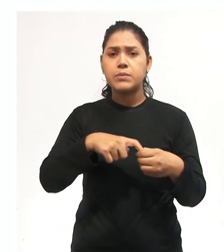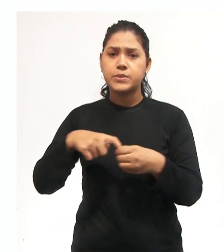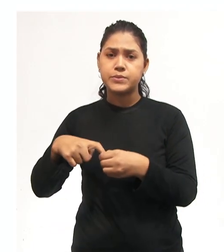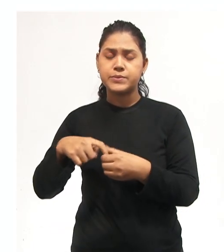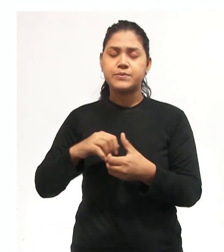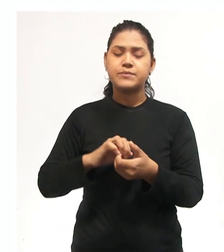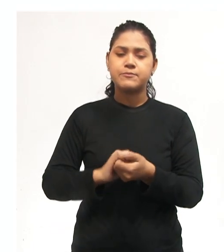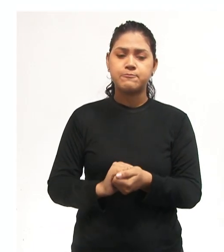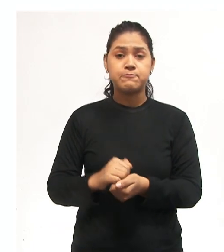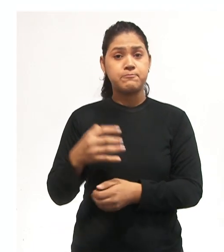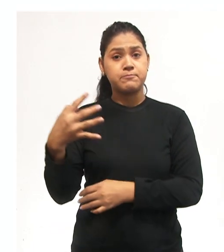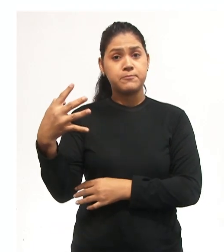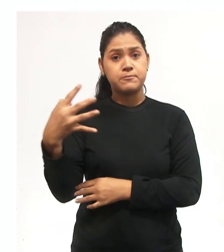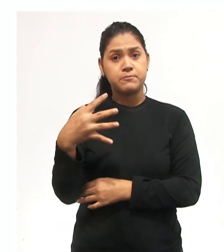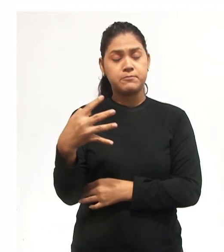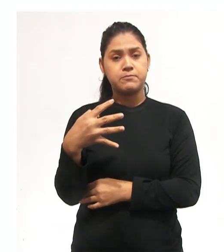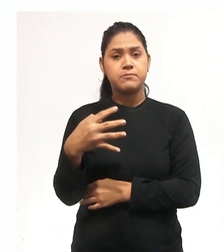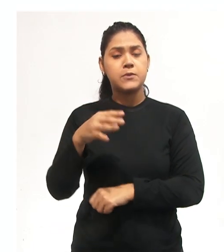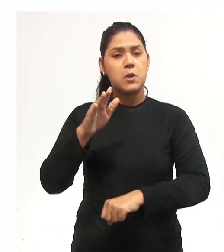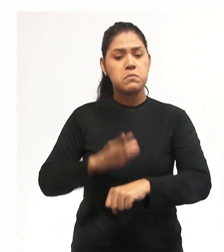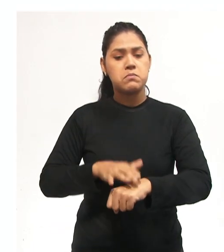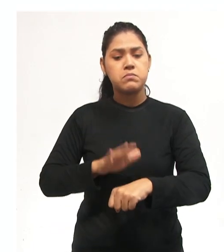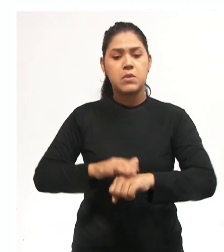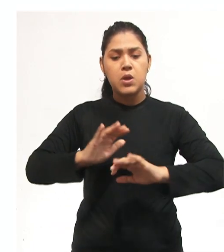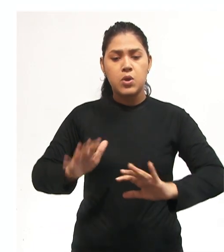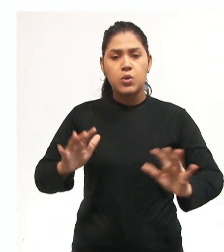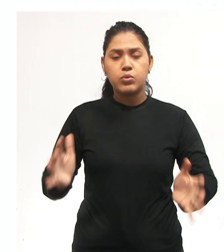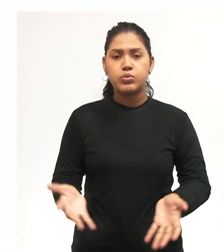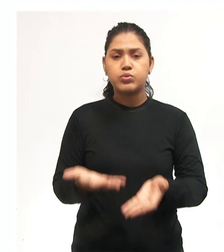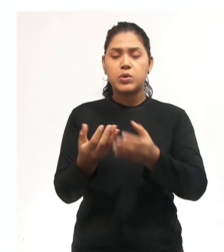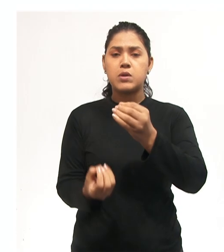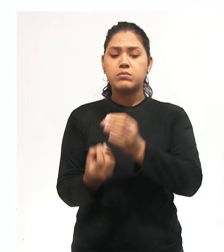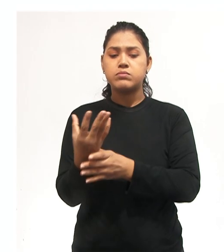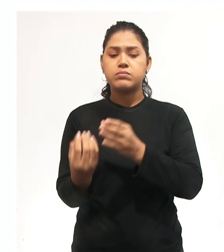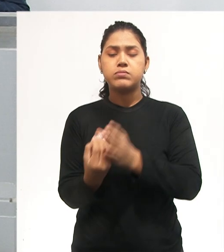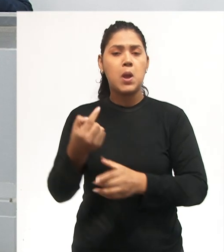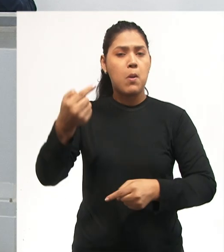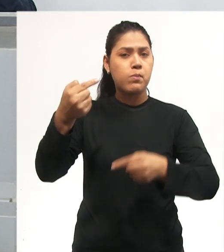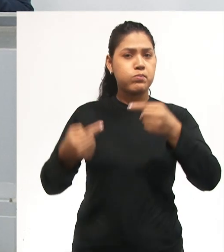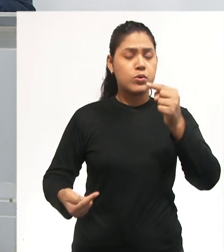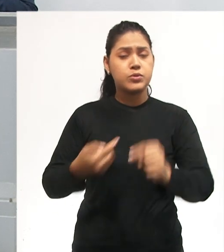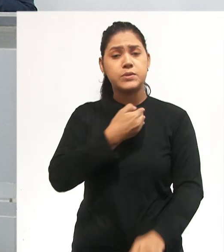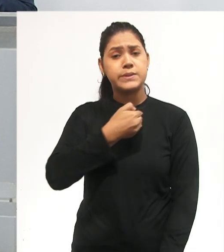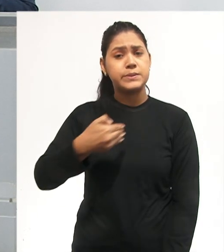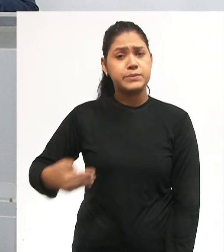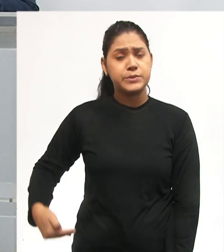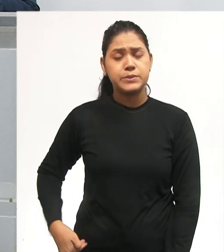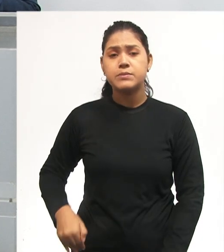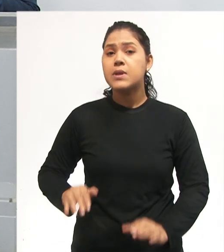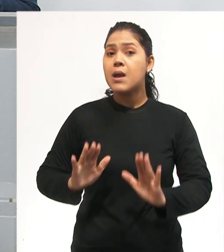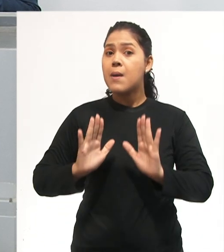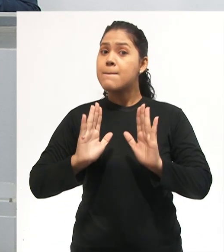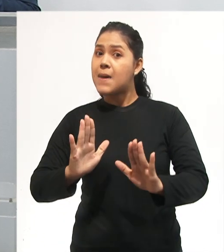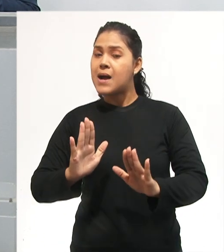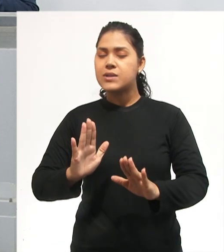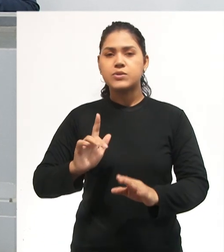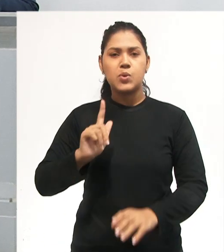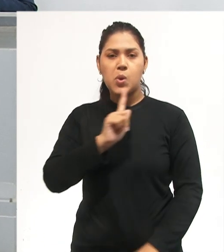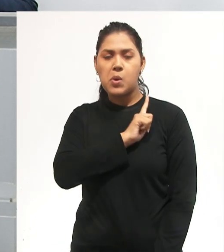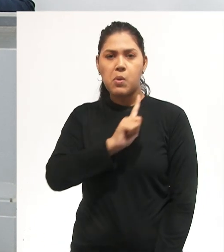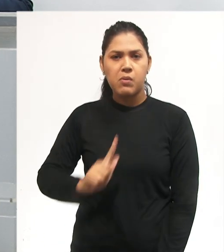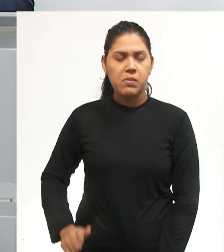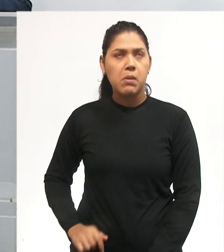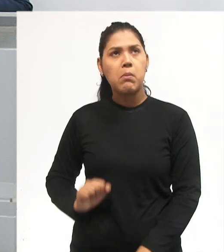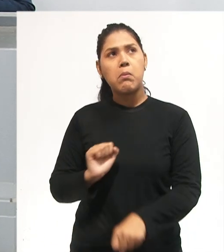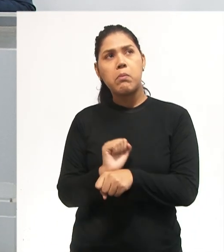ponto, proatividade na formulação de políticas públicas, que a gente até já mencionou, né? Mas é um Estado que ele não fica